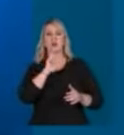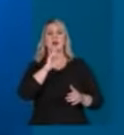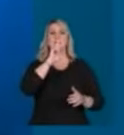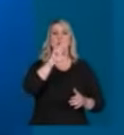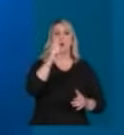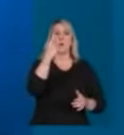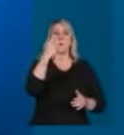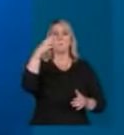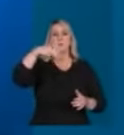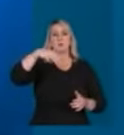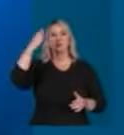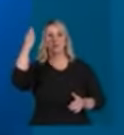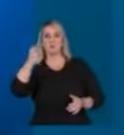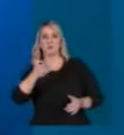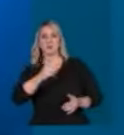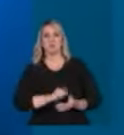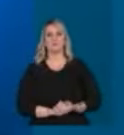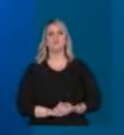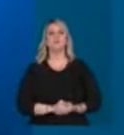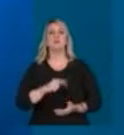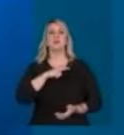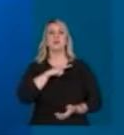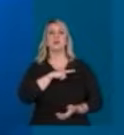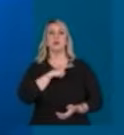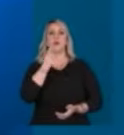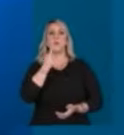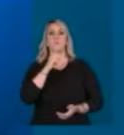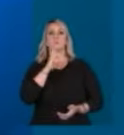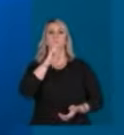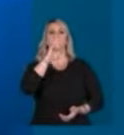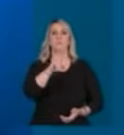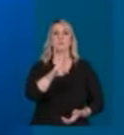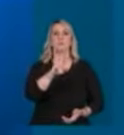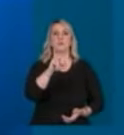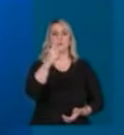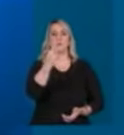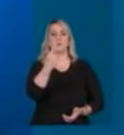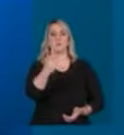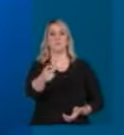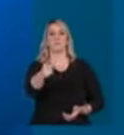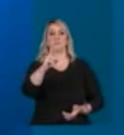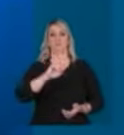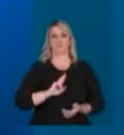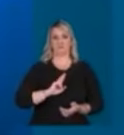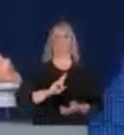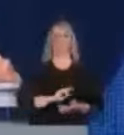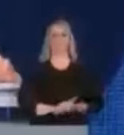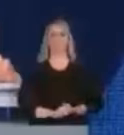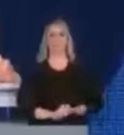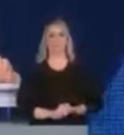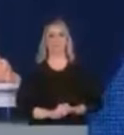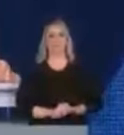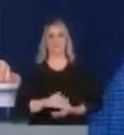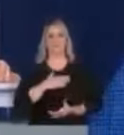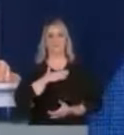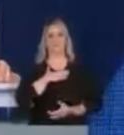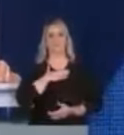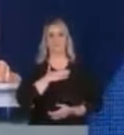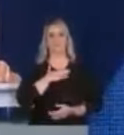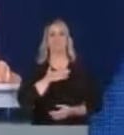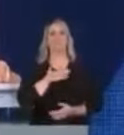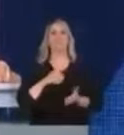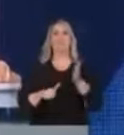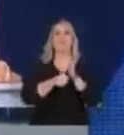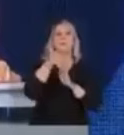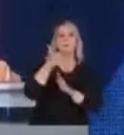resposta 1 minuto e meio haverá ainda 1 minuto para réplica e um minuto para tréplica Portanto o